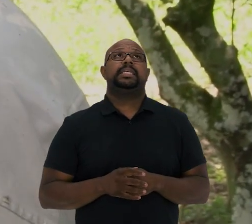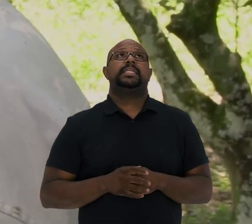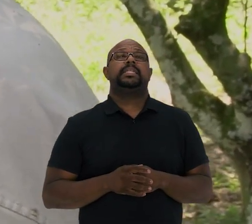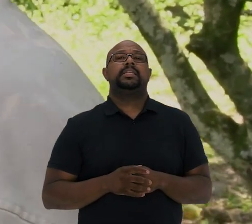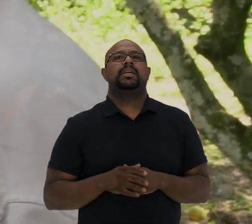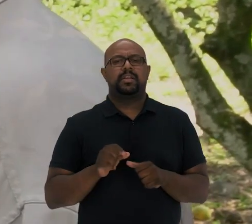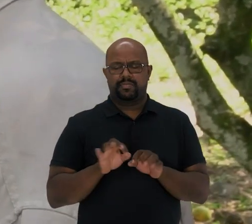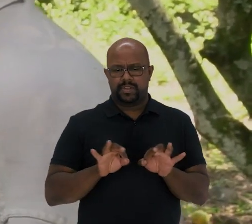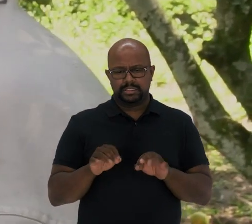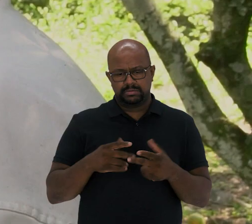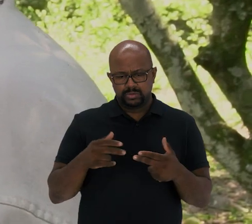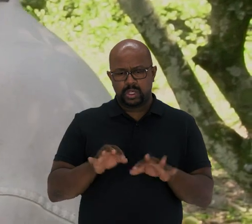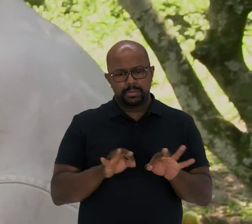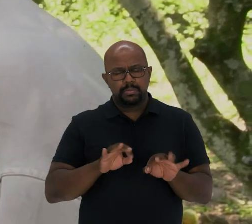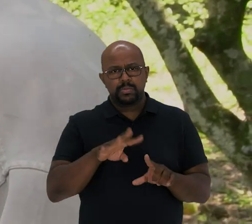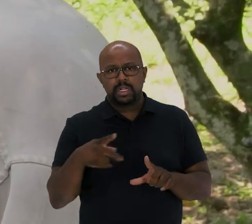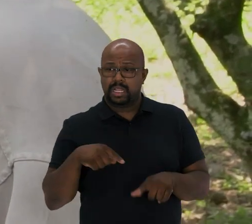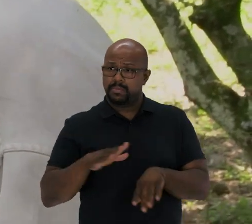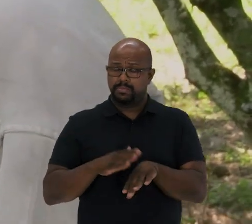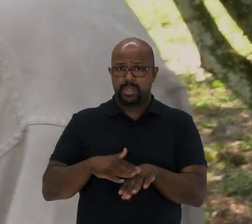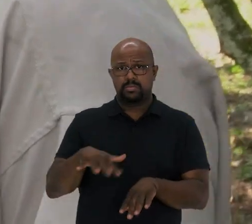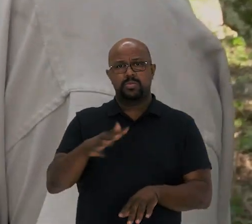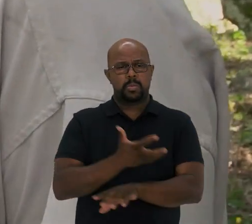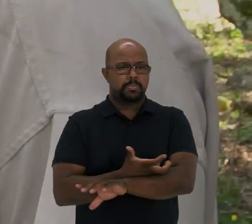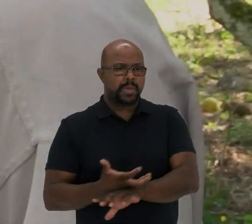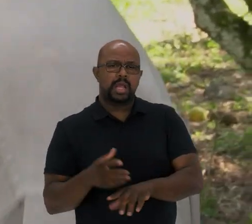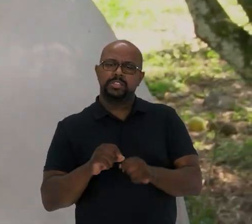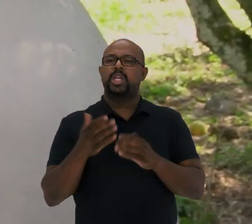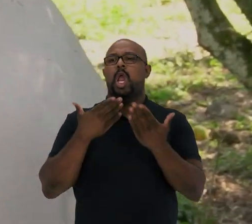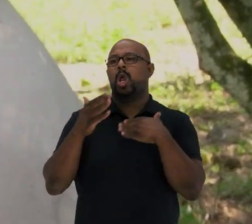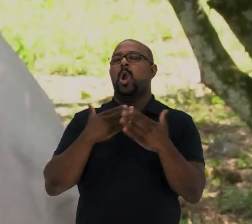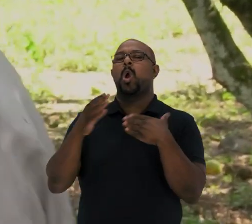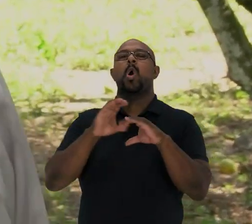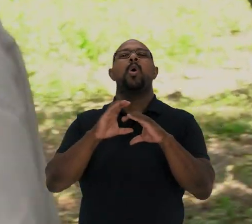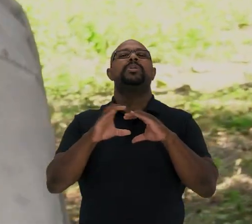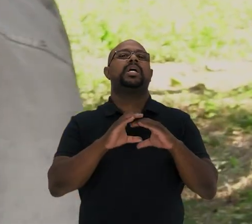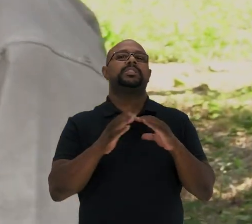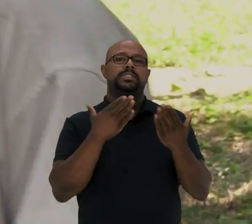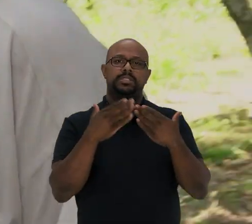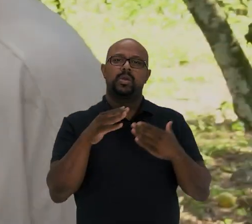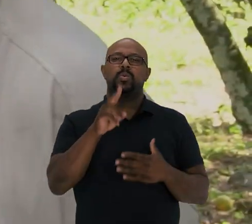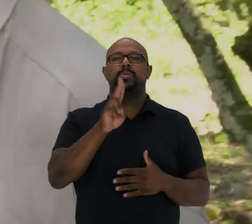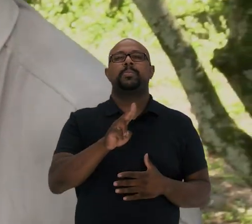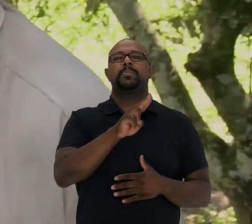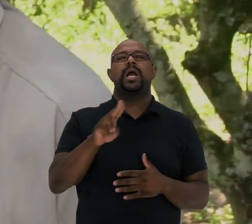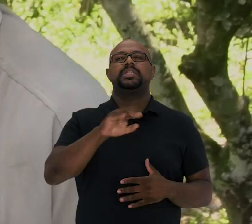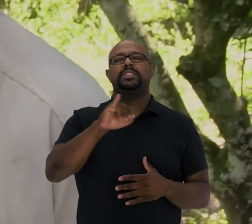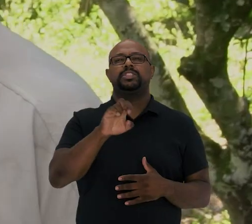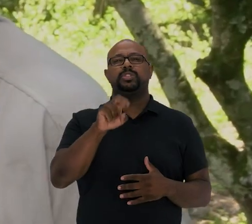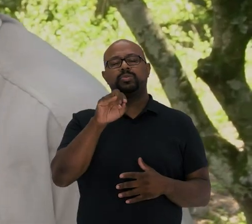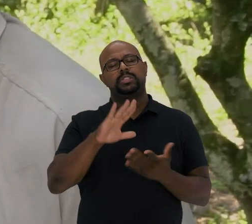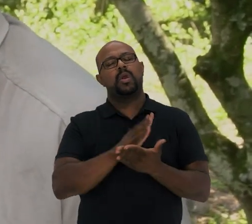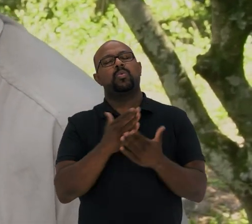e fazia os planos. E aqui no meio do mato mesmo a gente tinha comunicação com os padres jesuítas